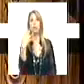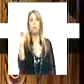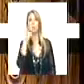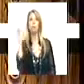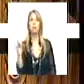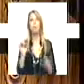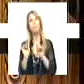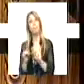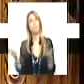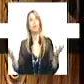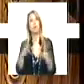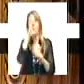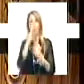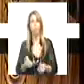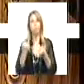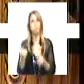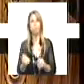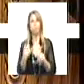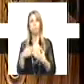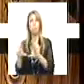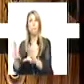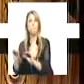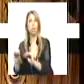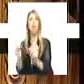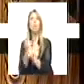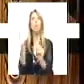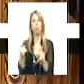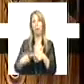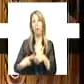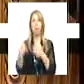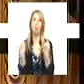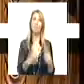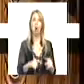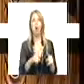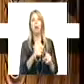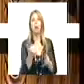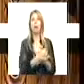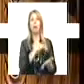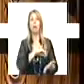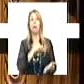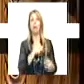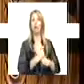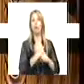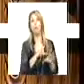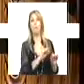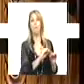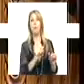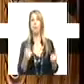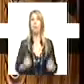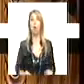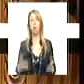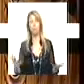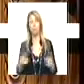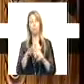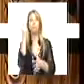mas para isso o Governo não foi capaz de mexer, porque o que interessava era mexer nos rendimentos do trabalho. Aliás, a carga fiscal